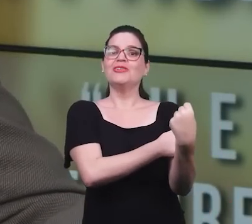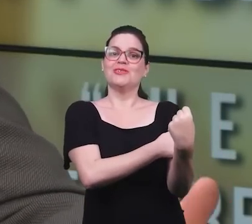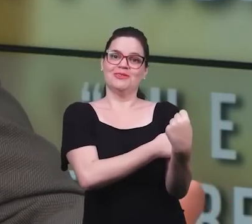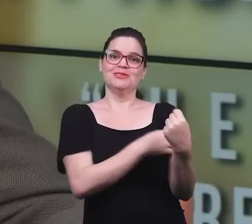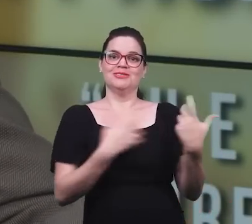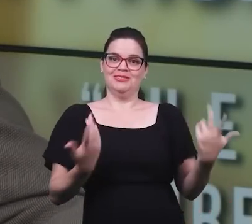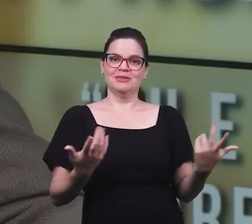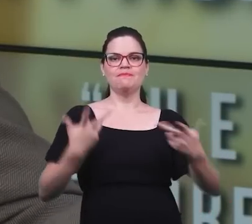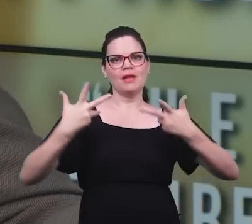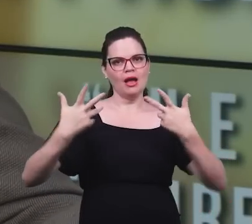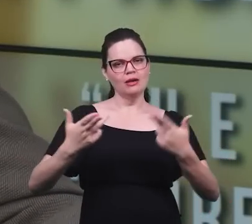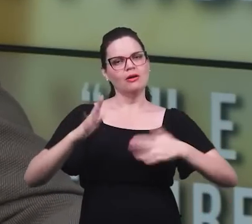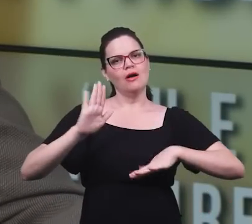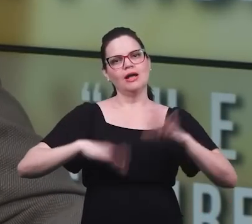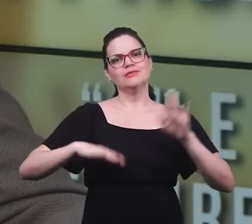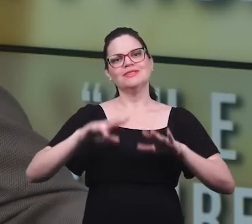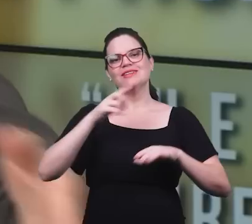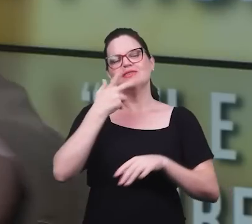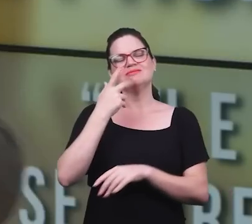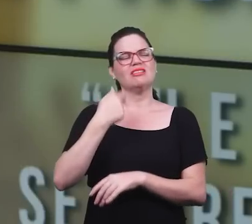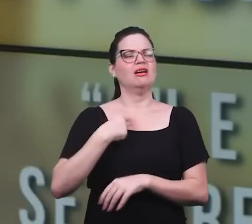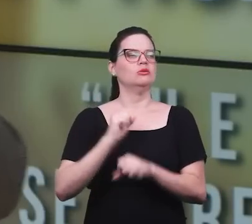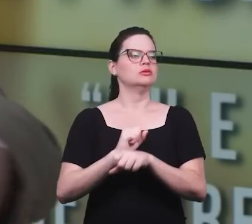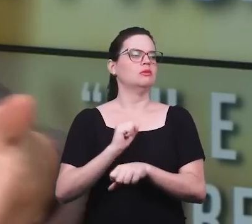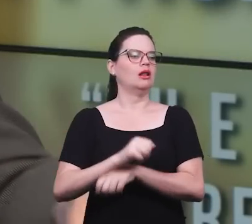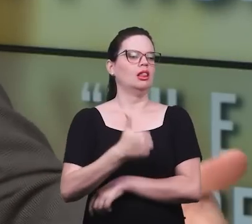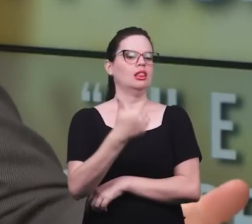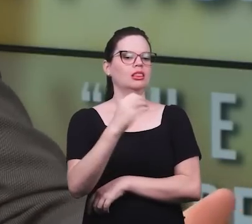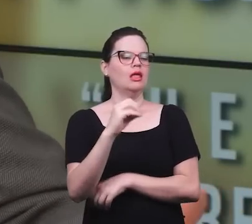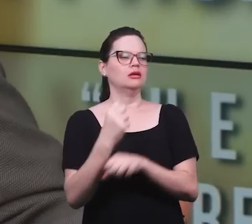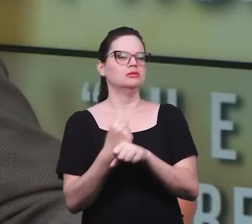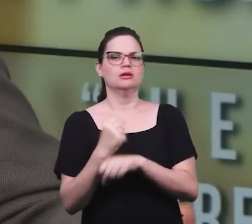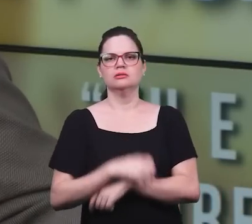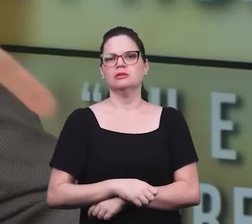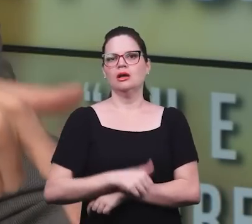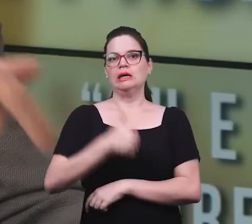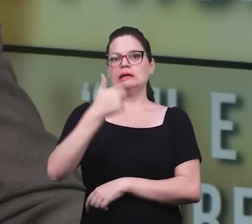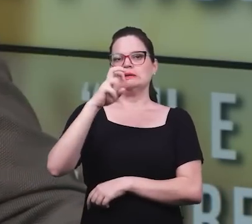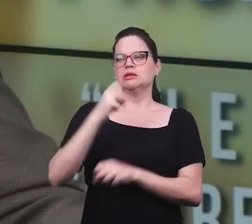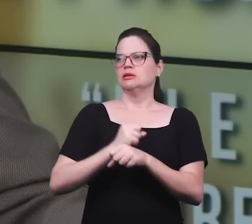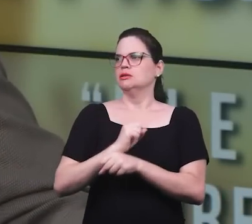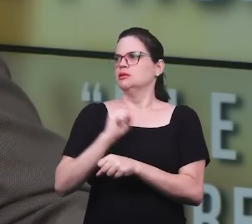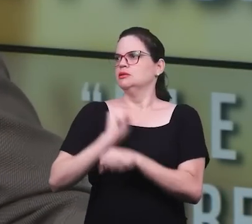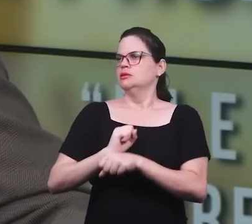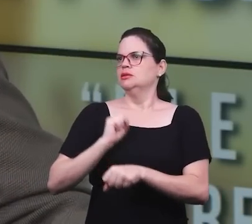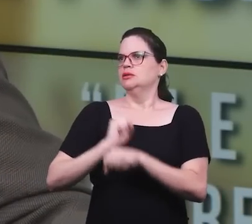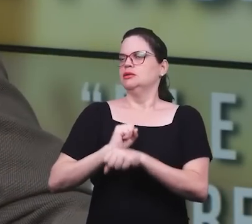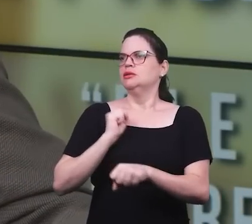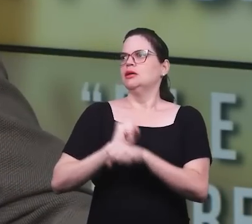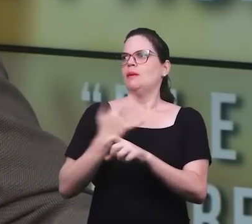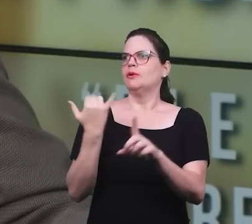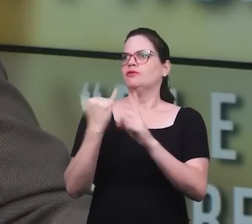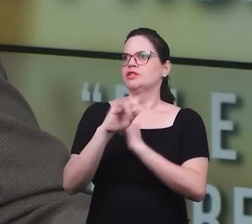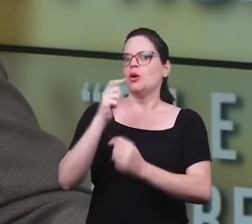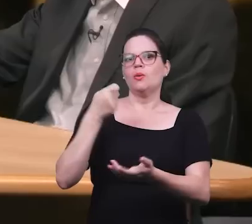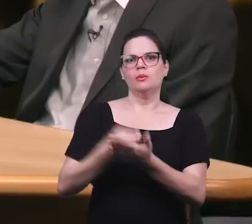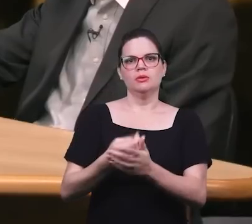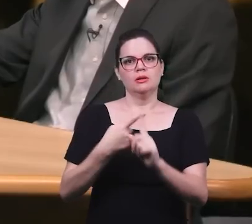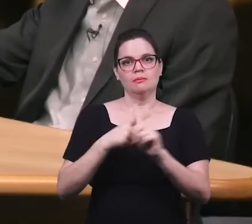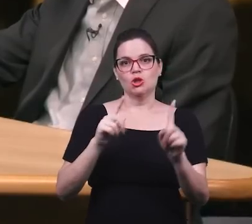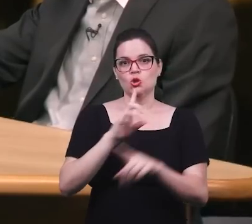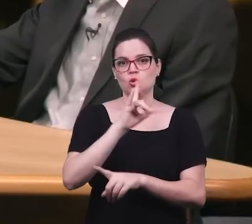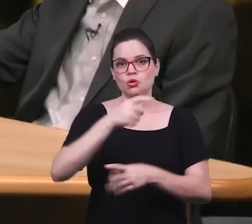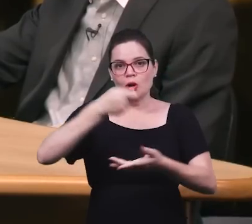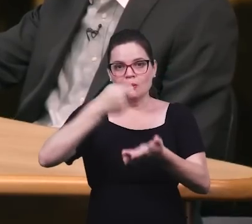esperei 15 anos, mas pode saber, o dia que você saiu mais forte do que quando o Senhor falou com você. É